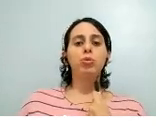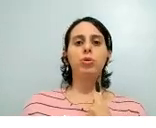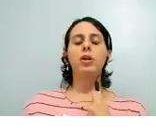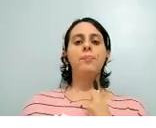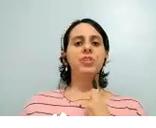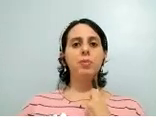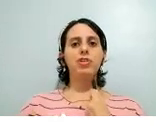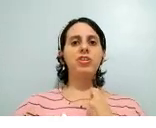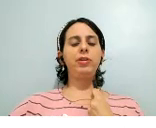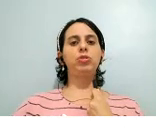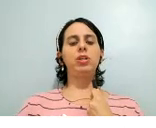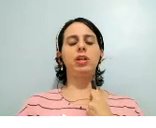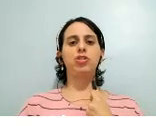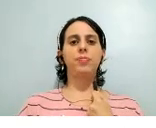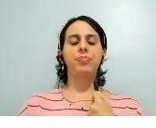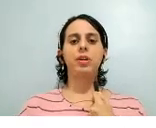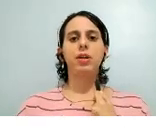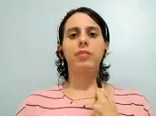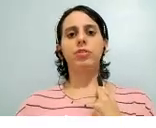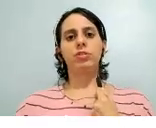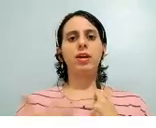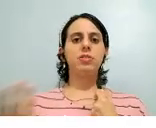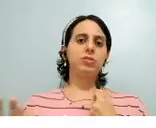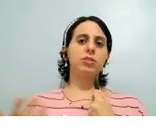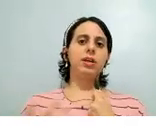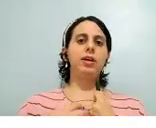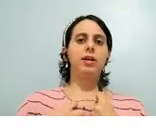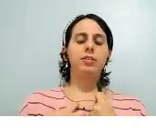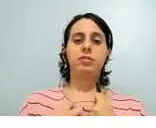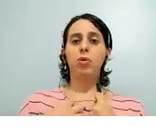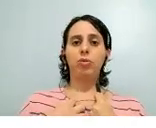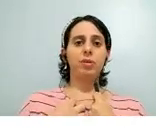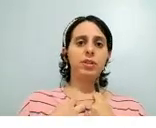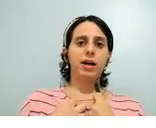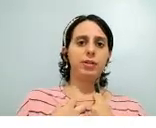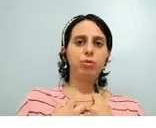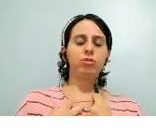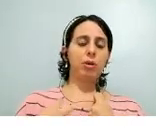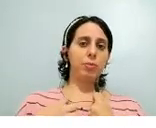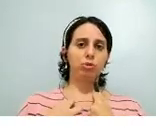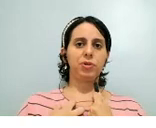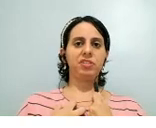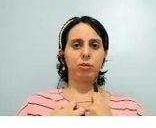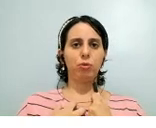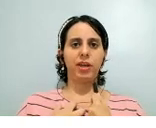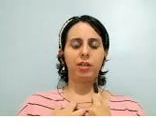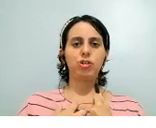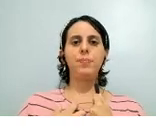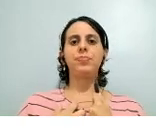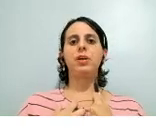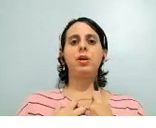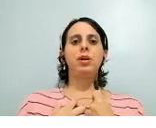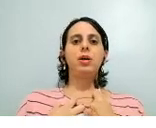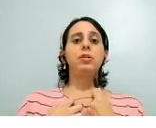em tudo. Então, imaginem o seguinte: vocês, né, estão contaminados, tem uma pessoa que está